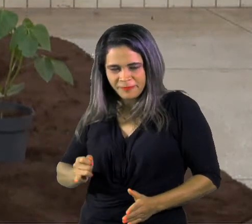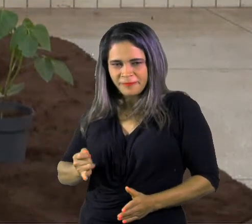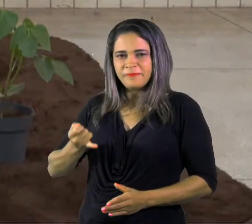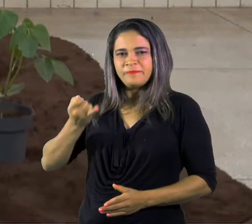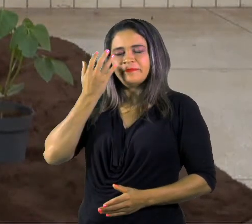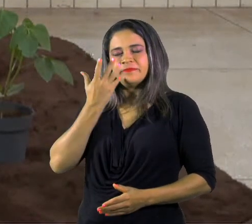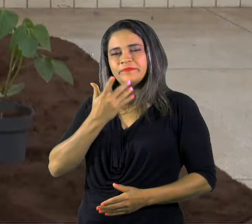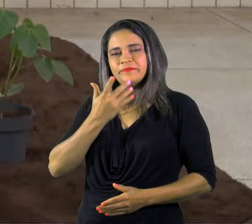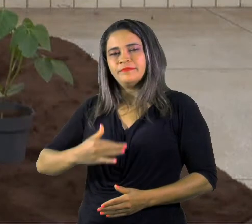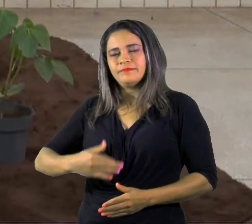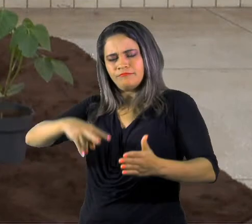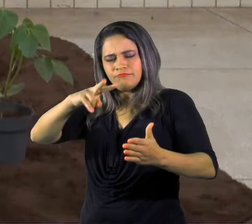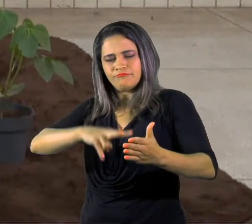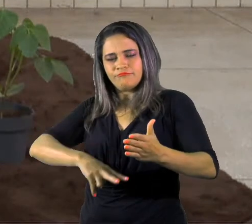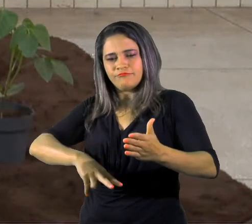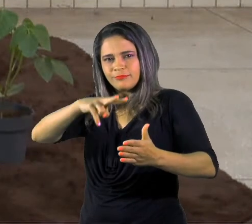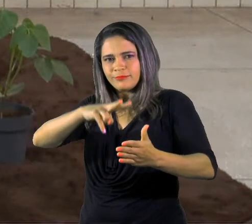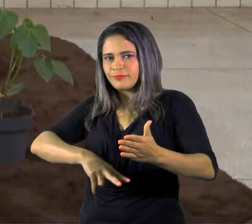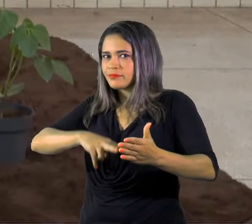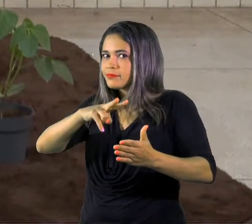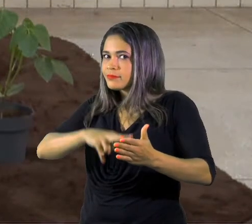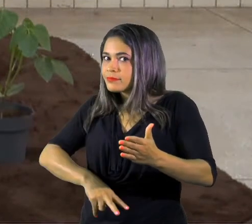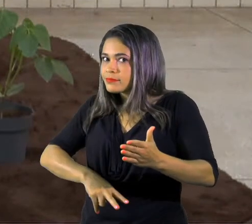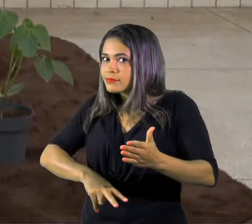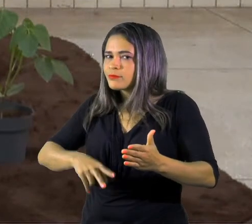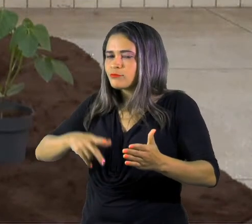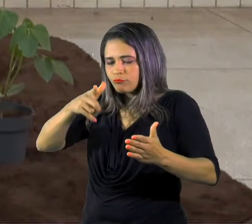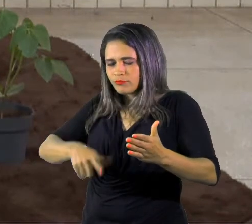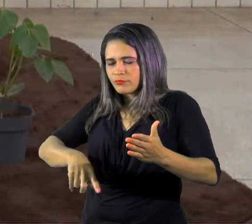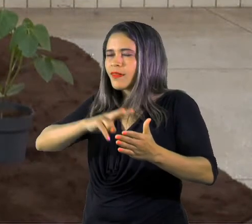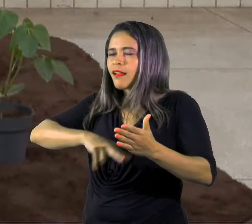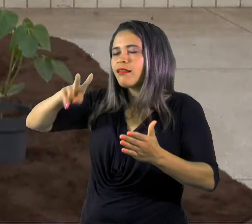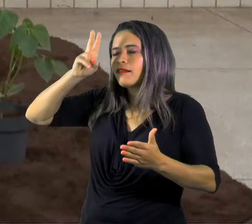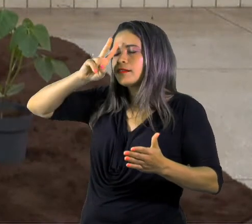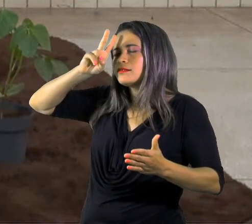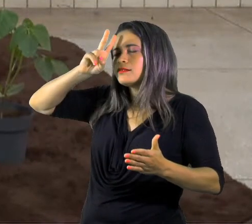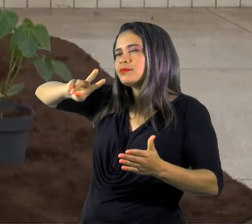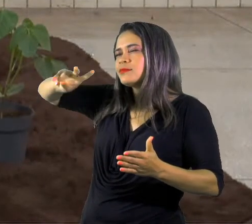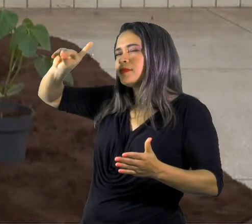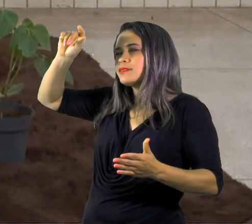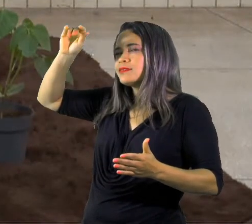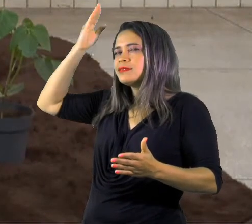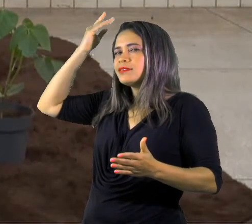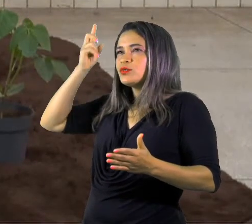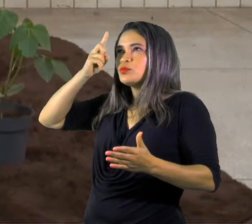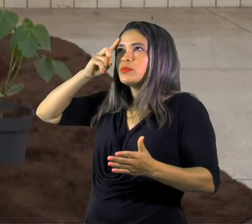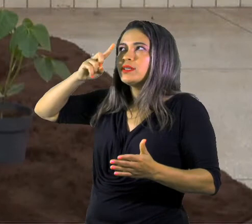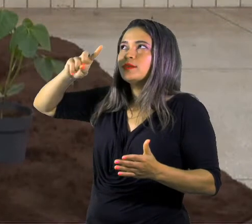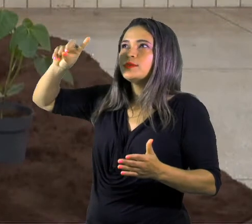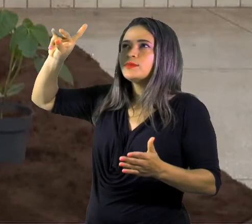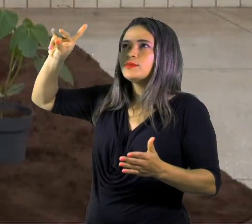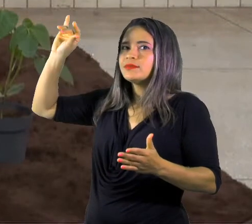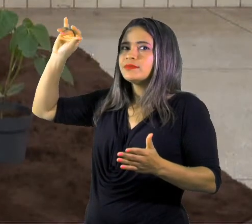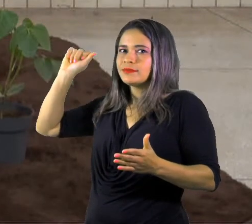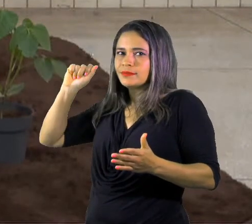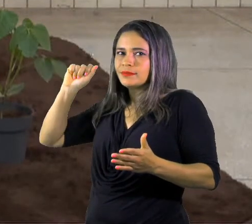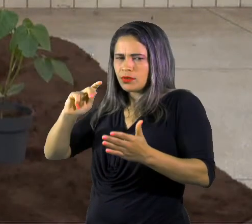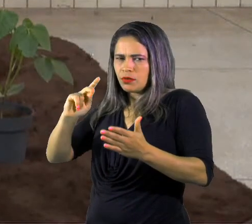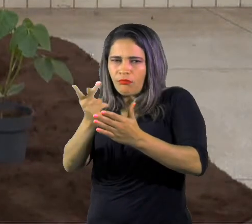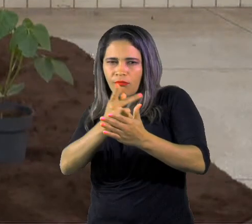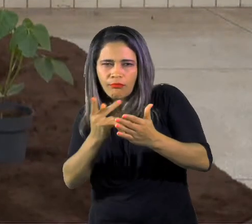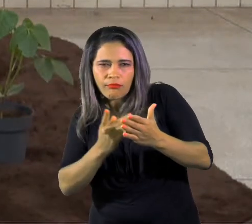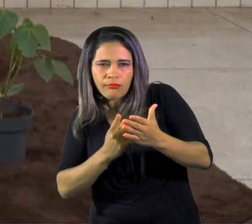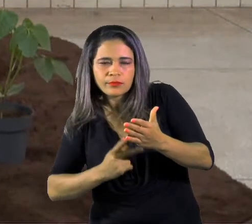criança releia esse registro, relembre desde o primeiro dia, relembre por meio de desenho